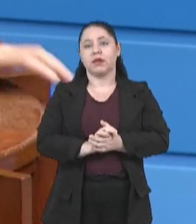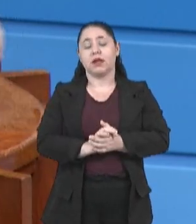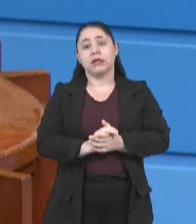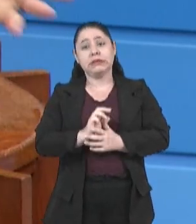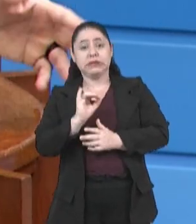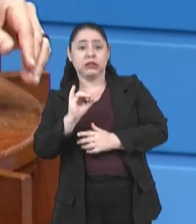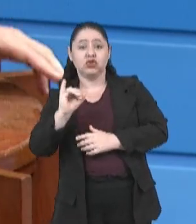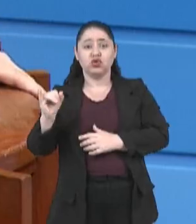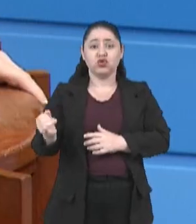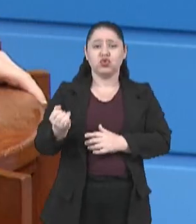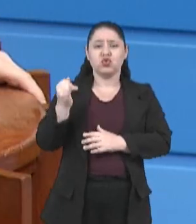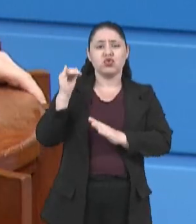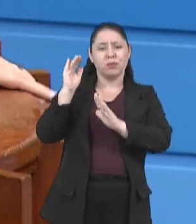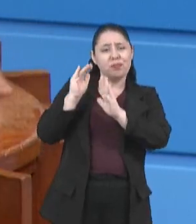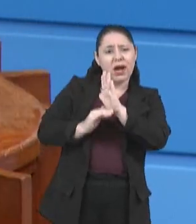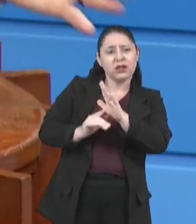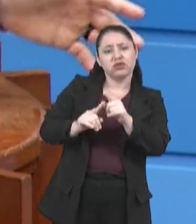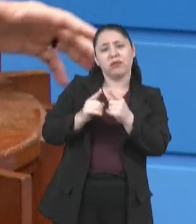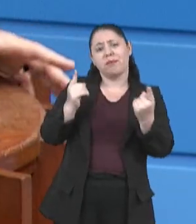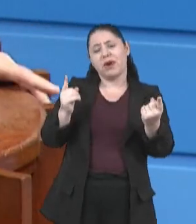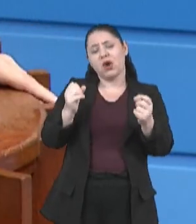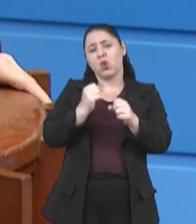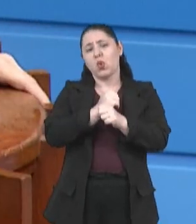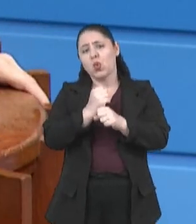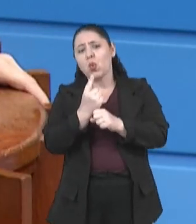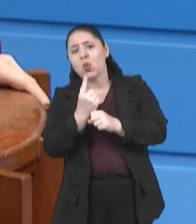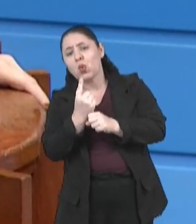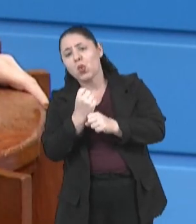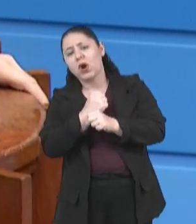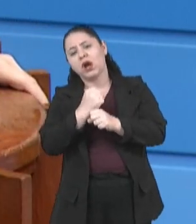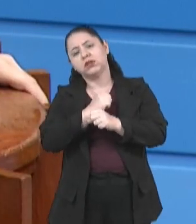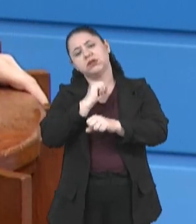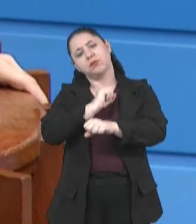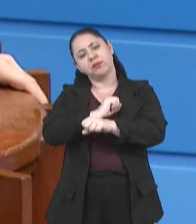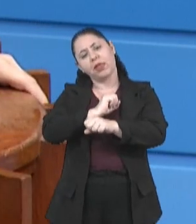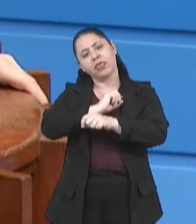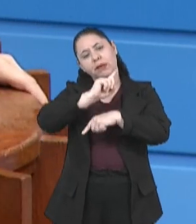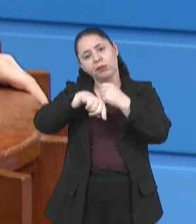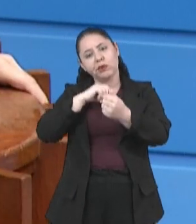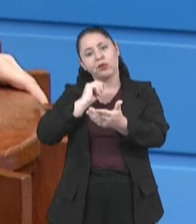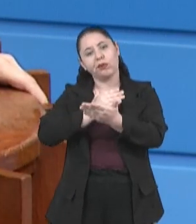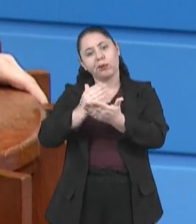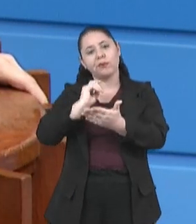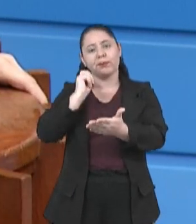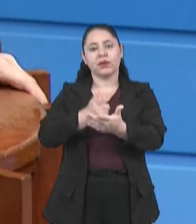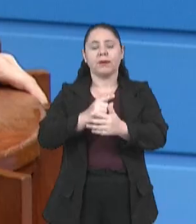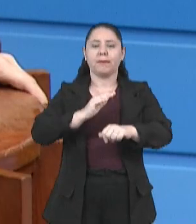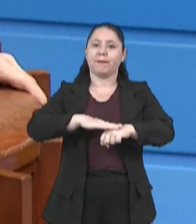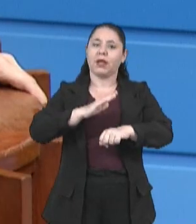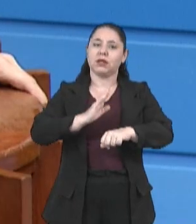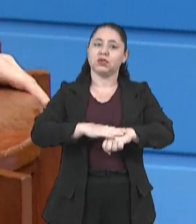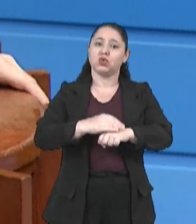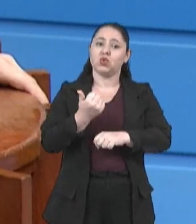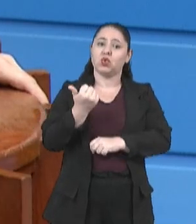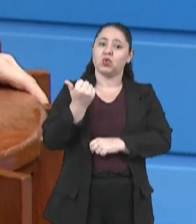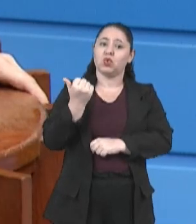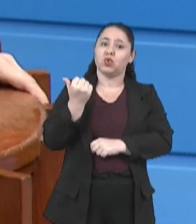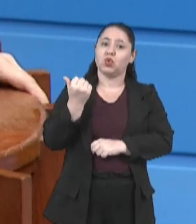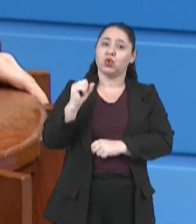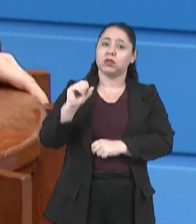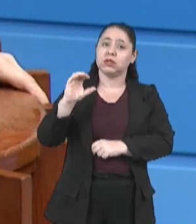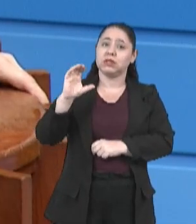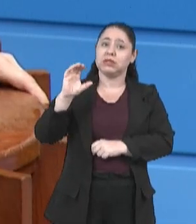mesmo que com juros baixos, um ano de carência, mas se trata de mais de